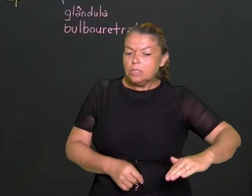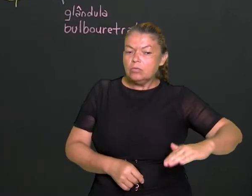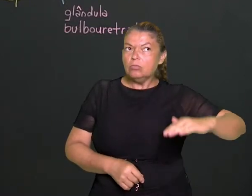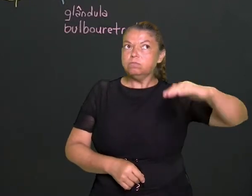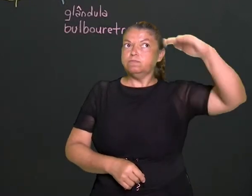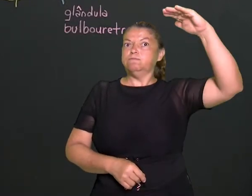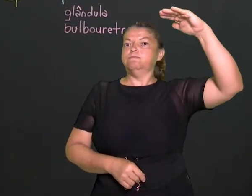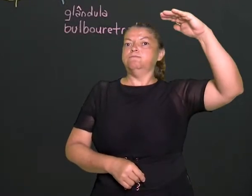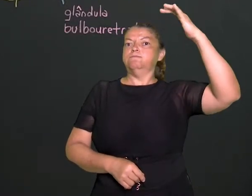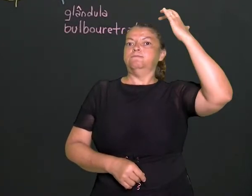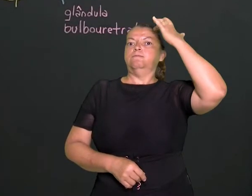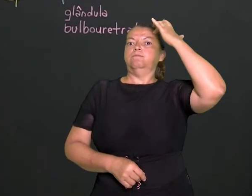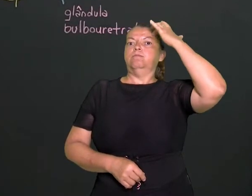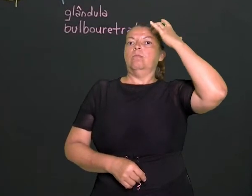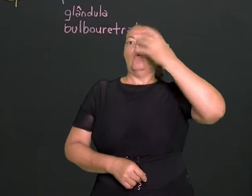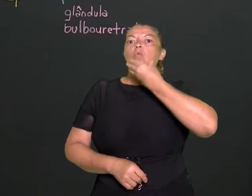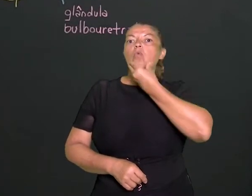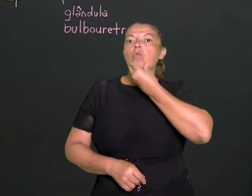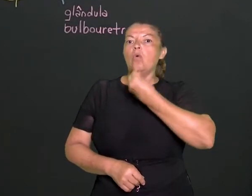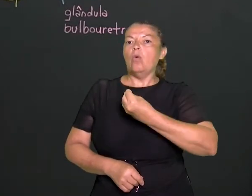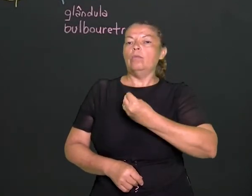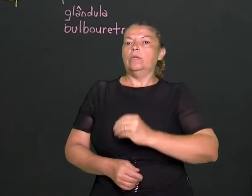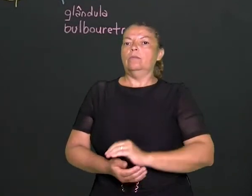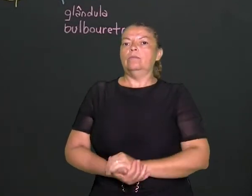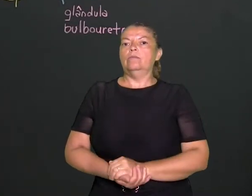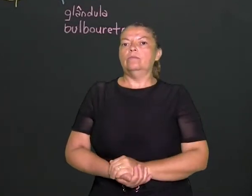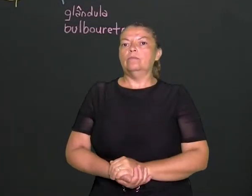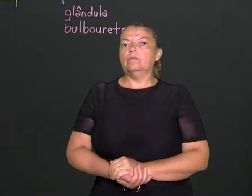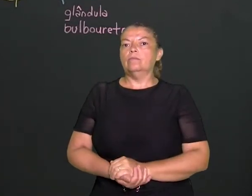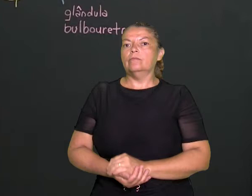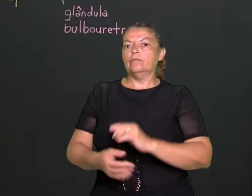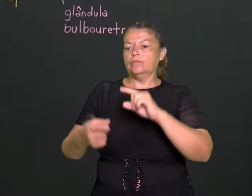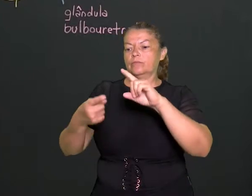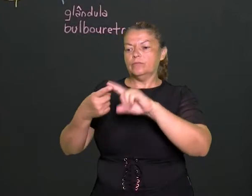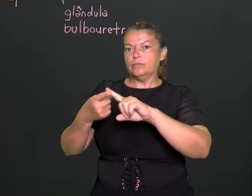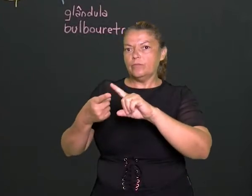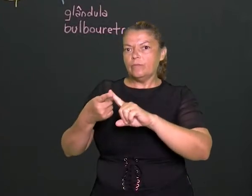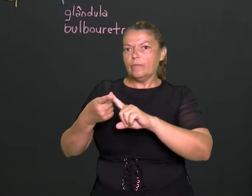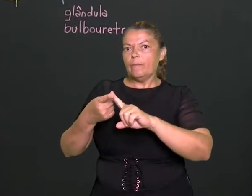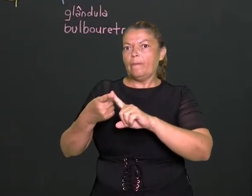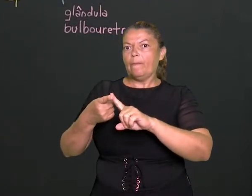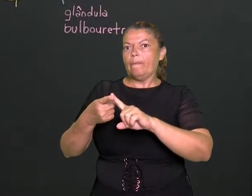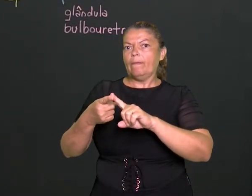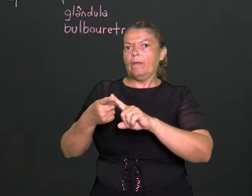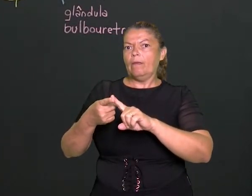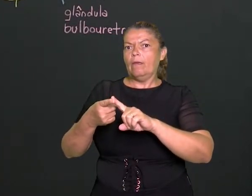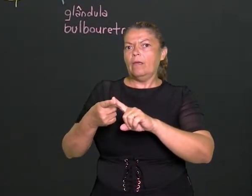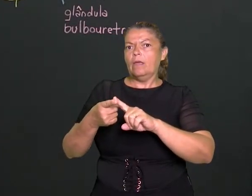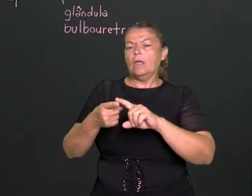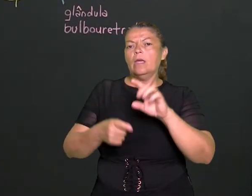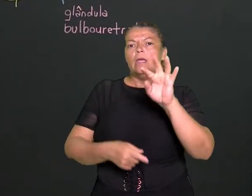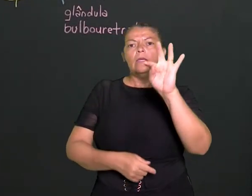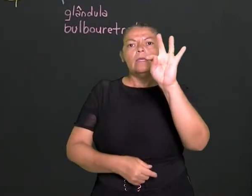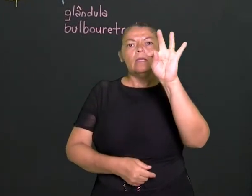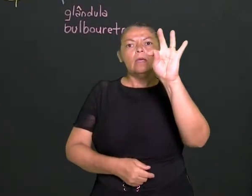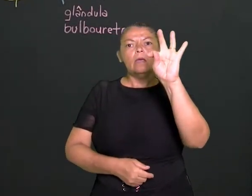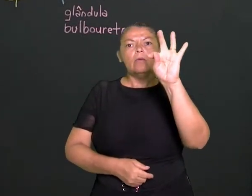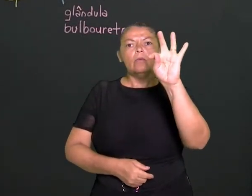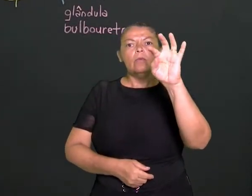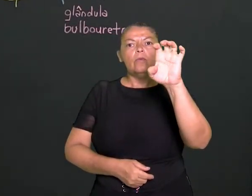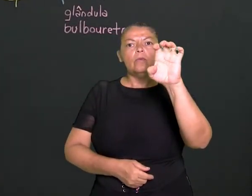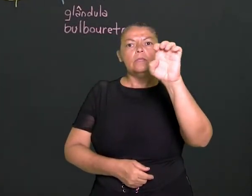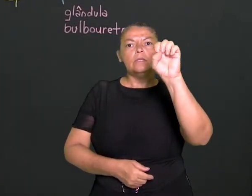são produzidos, então, os dois principais atores desse sistema? O hormônio sexual, testosterona, e os